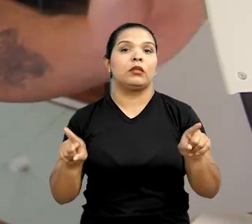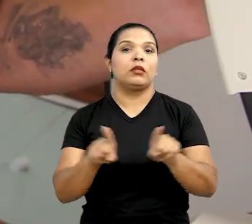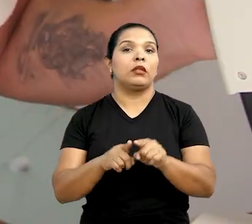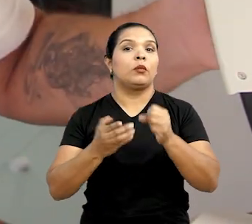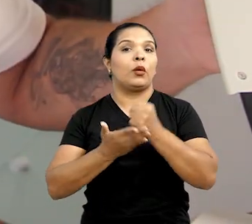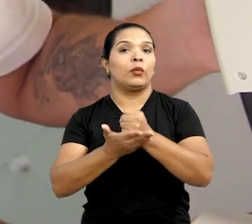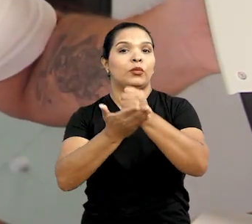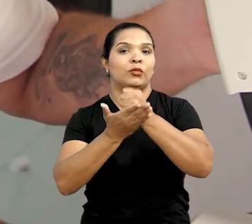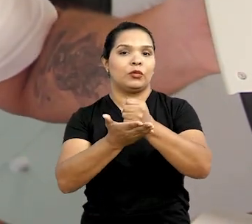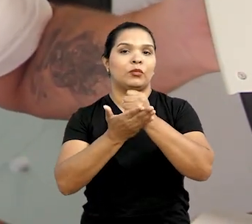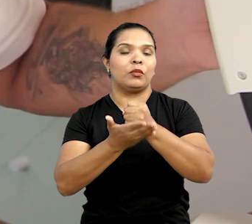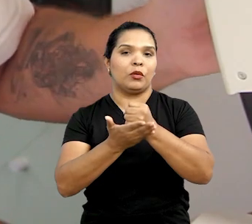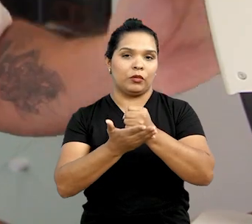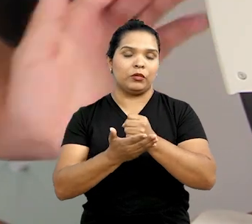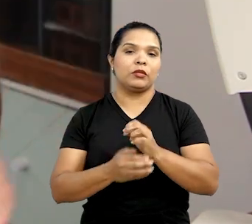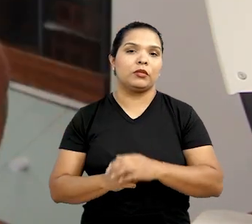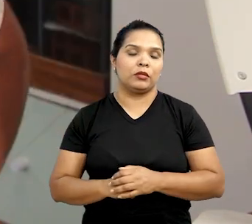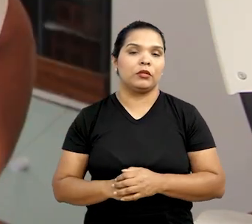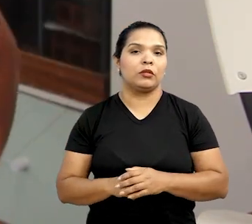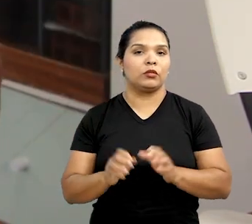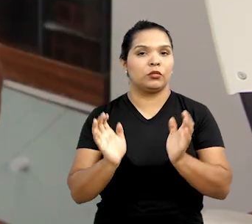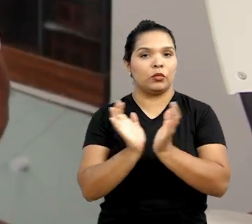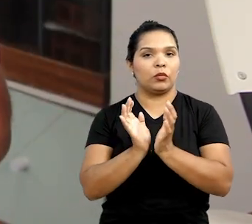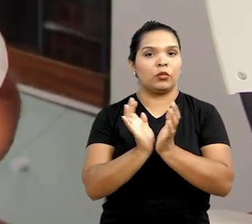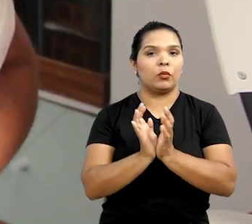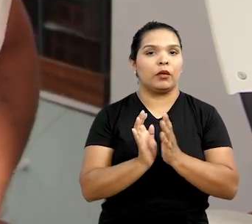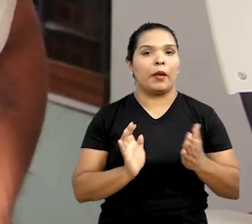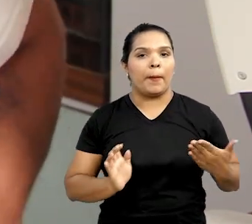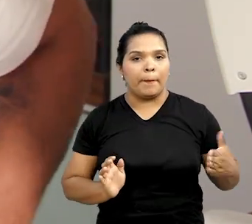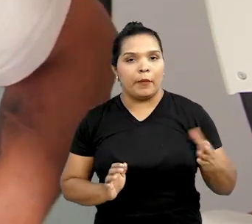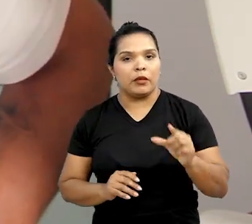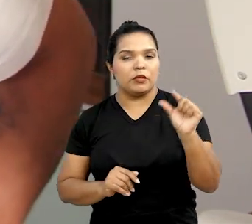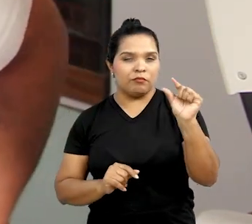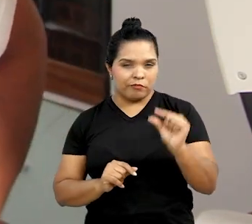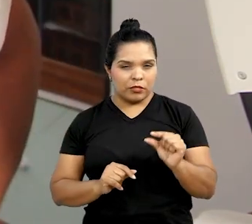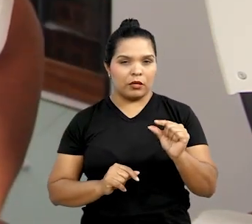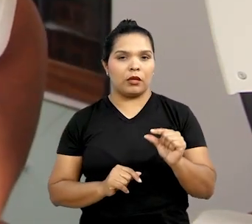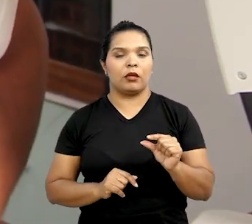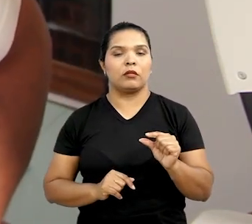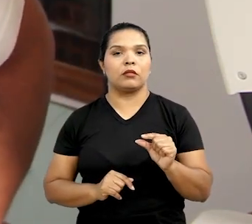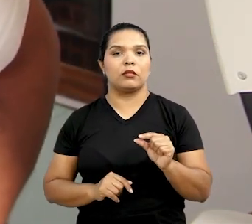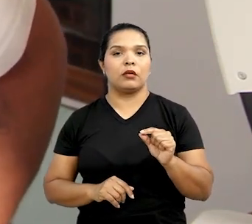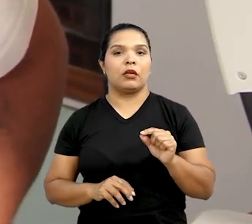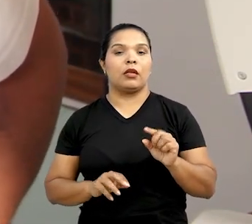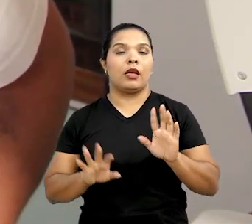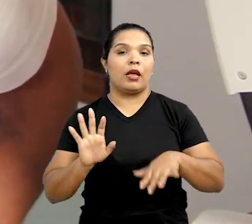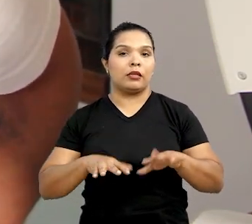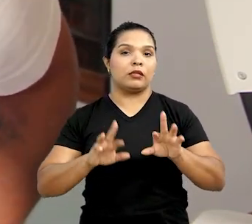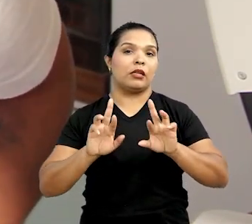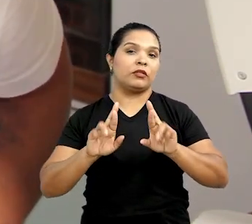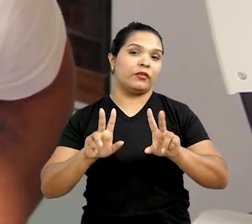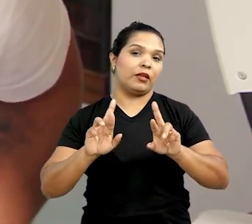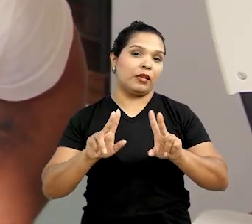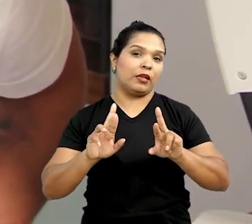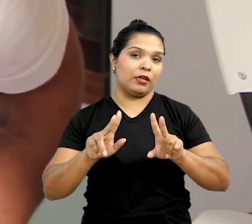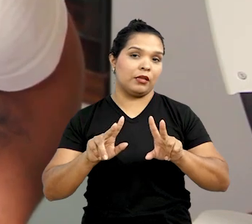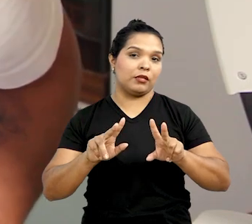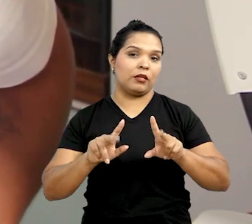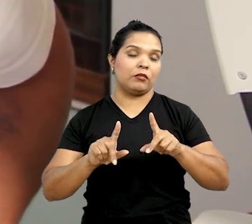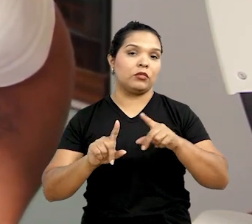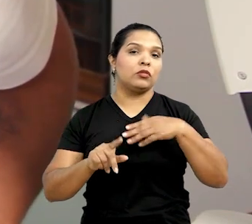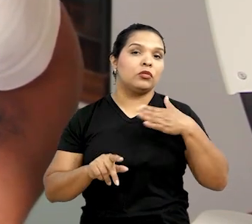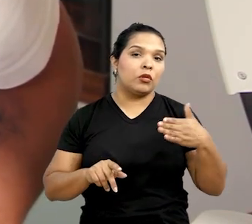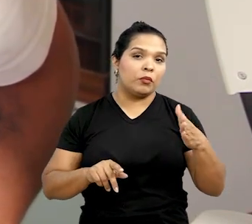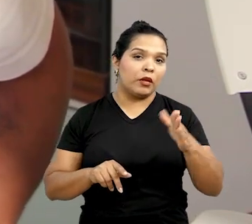e também o suporte da nossa incrível lupa, uma vez que são peixes de pequeno porte, e muitas vezes a diferença de uma espécie para